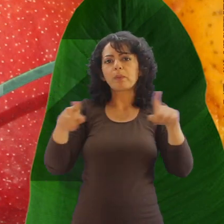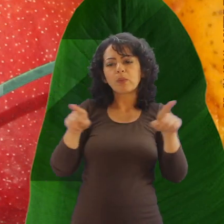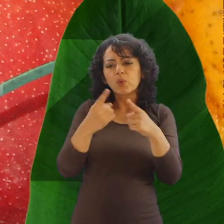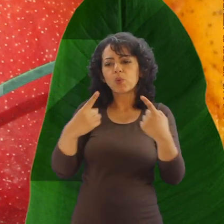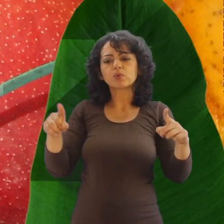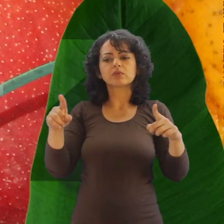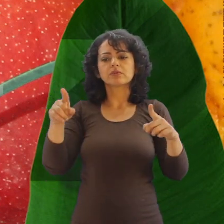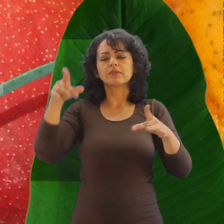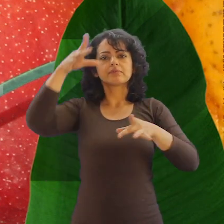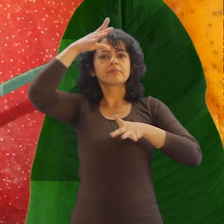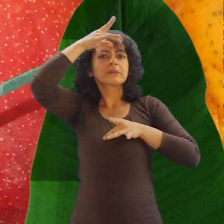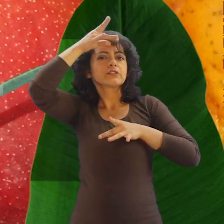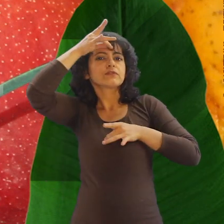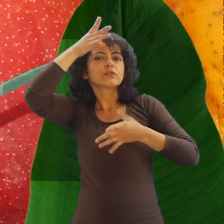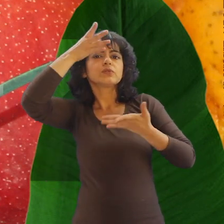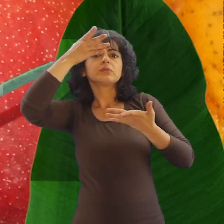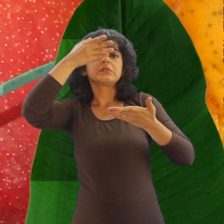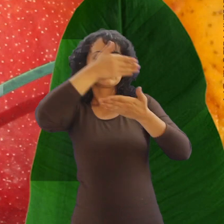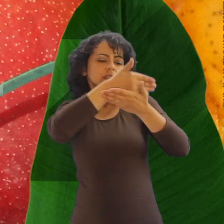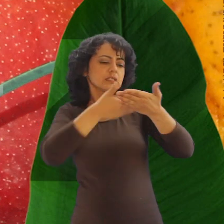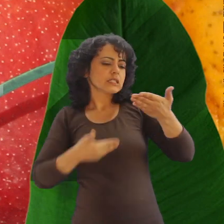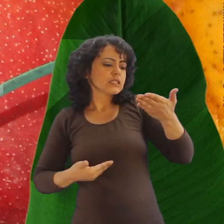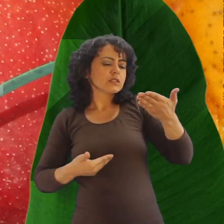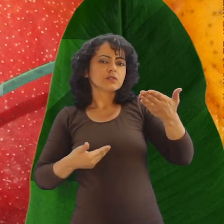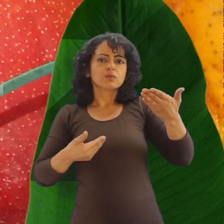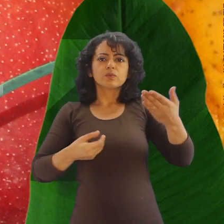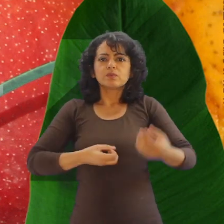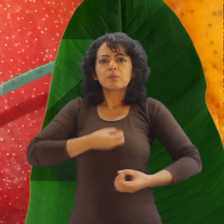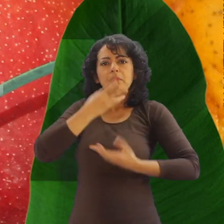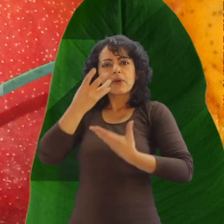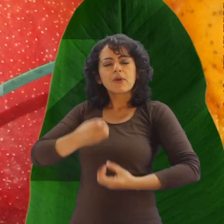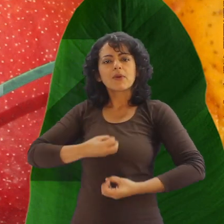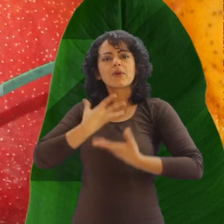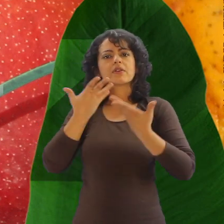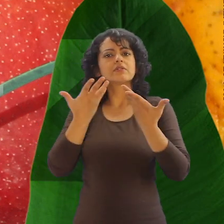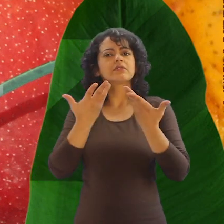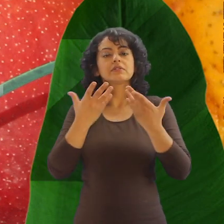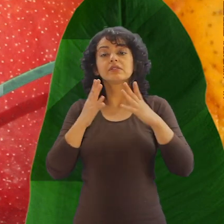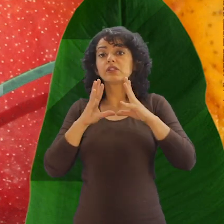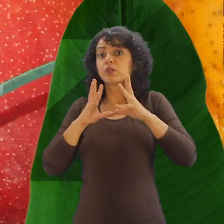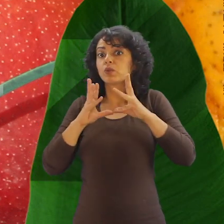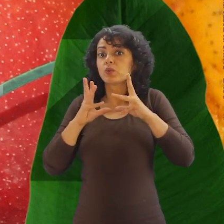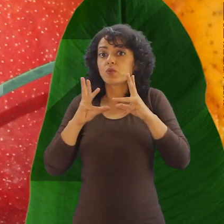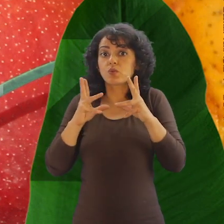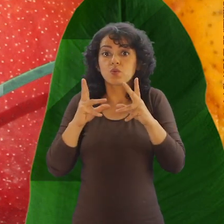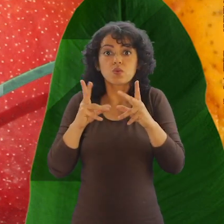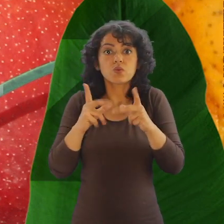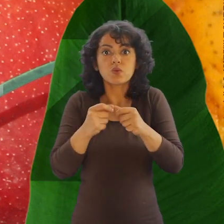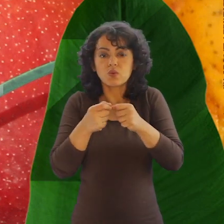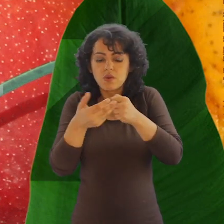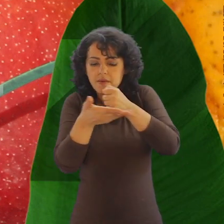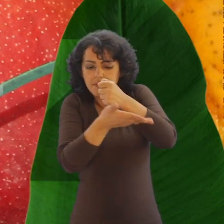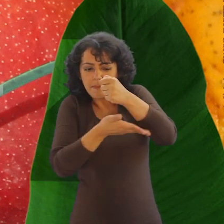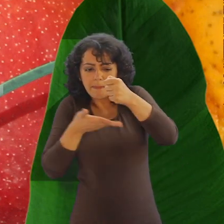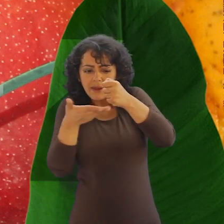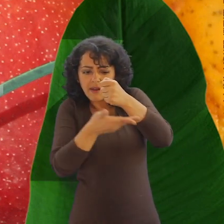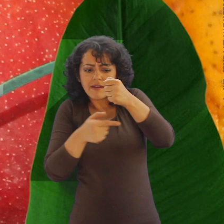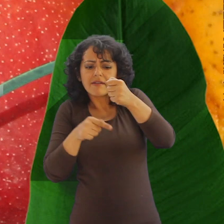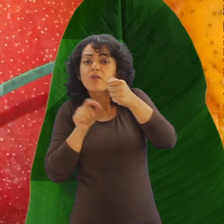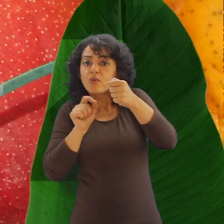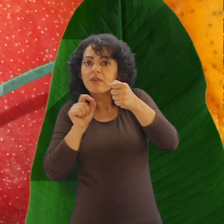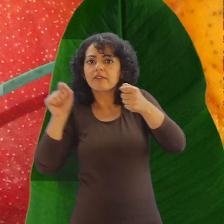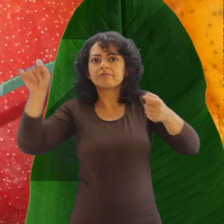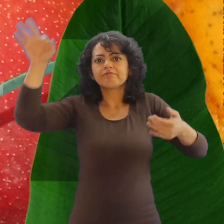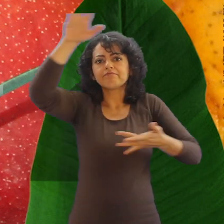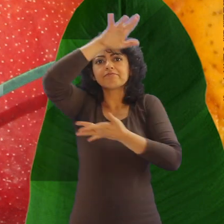de texto, de narrativas poéticas, todas essas criações, a base é a espiritualidade.